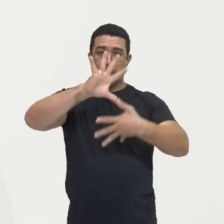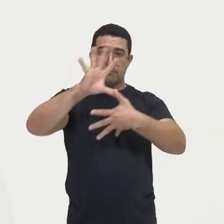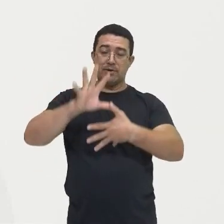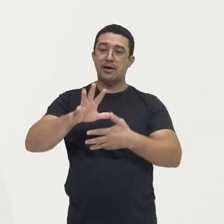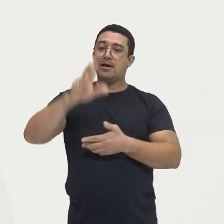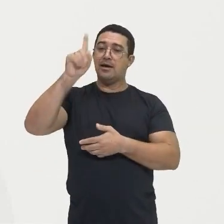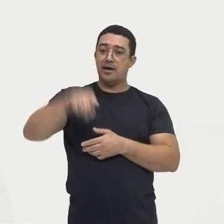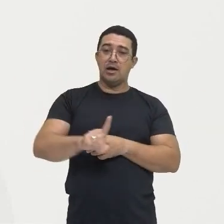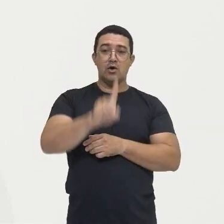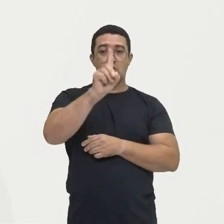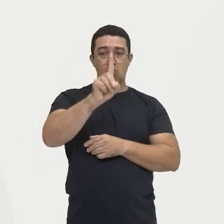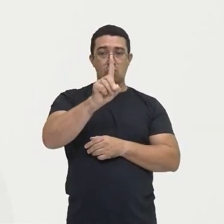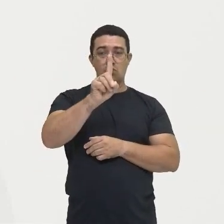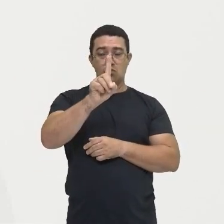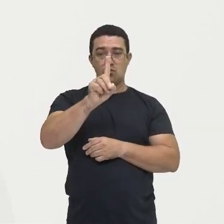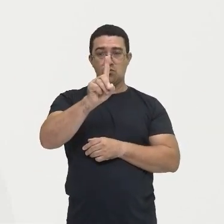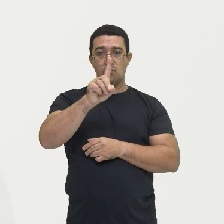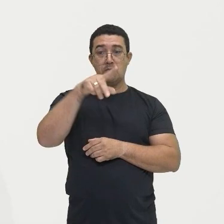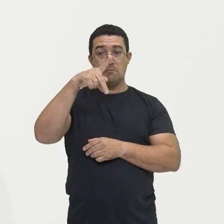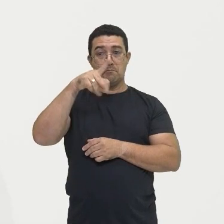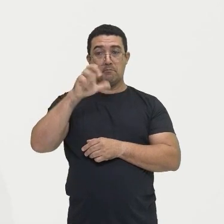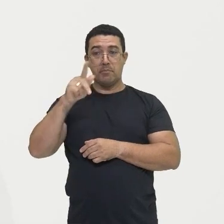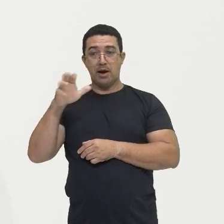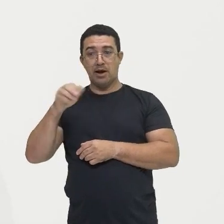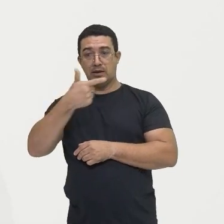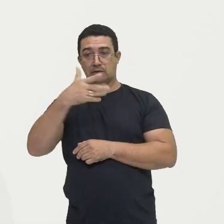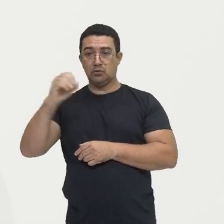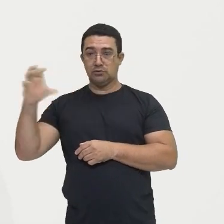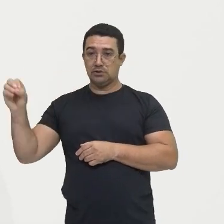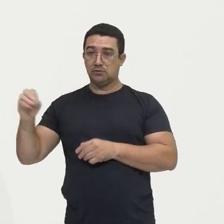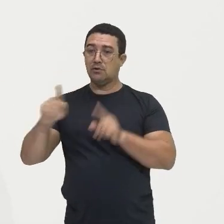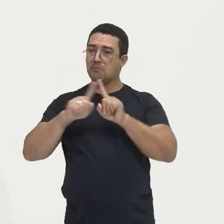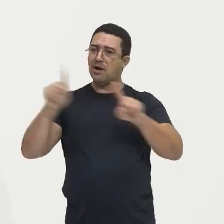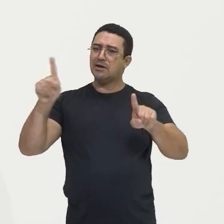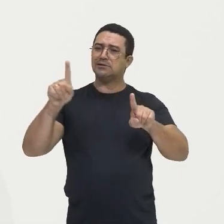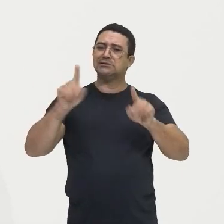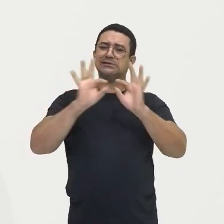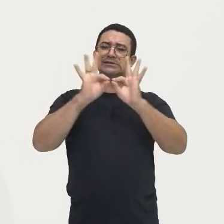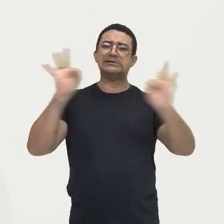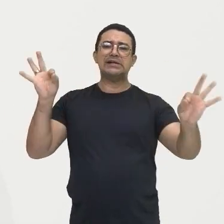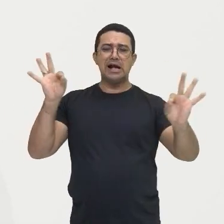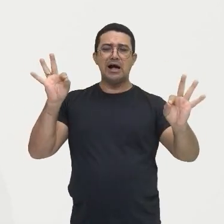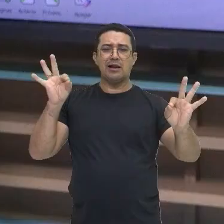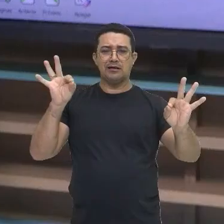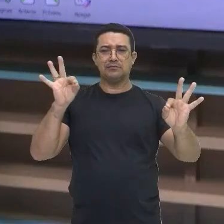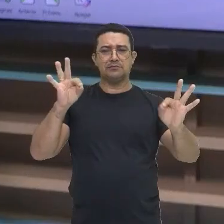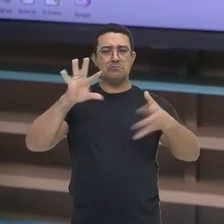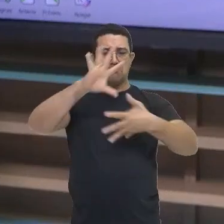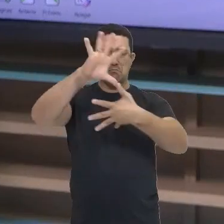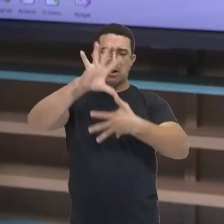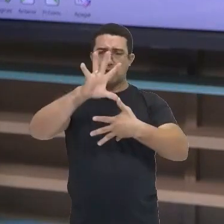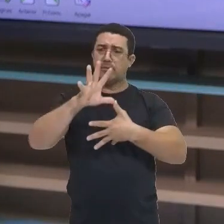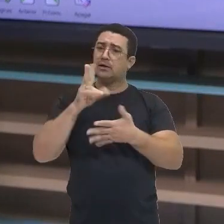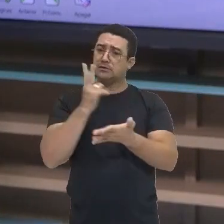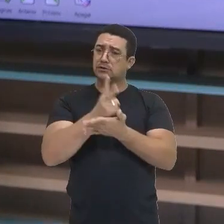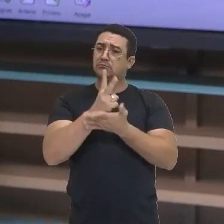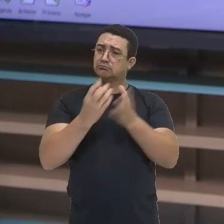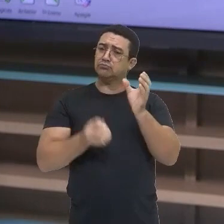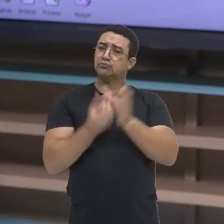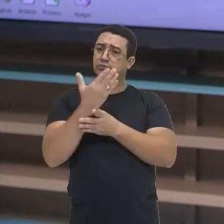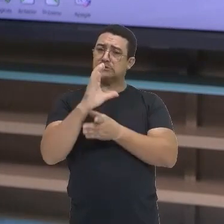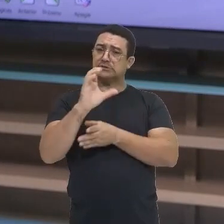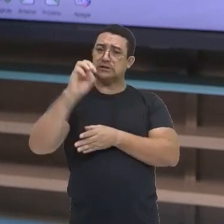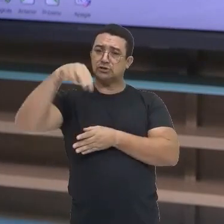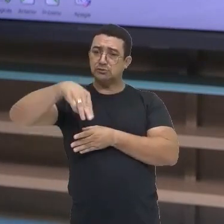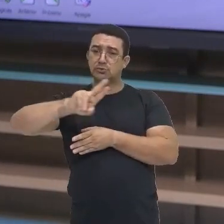para 200. Tudo bem? E só que a escala dos mapas sempre vem em centímetros ou em quilômetros. Então, é